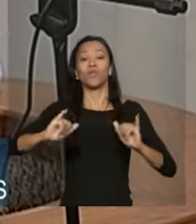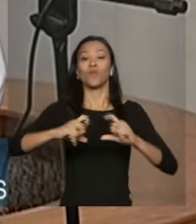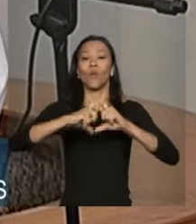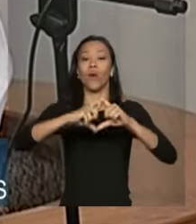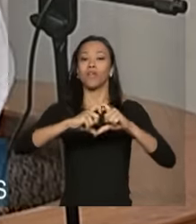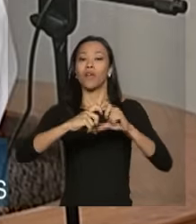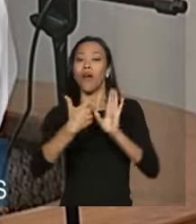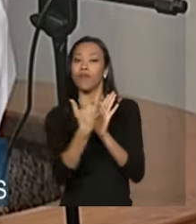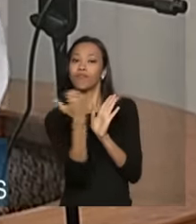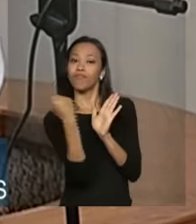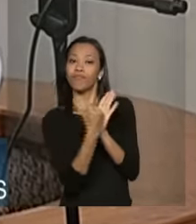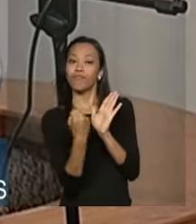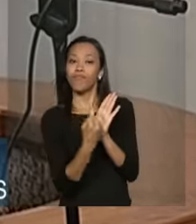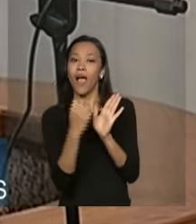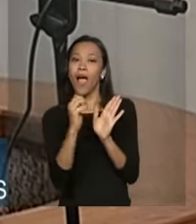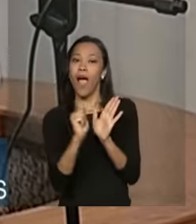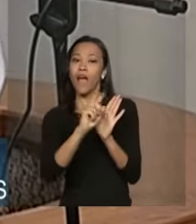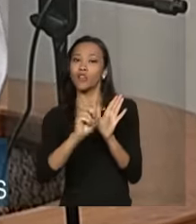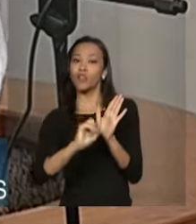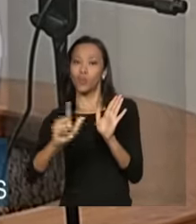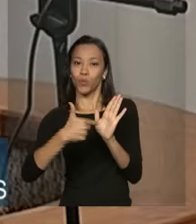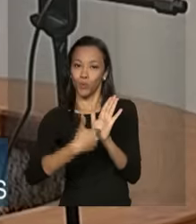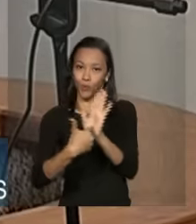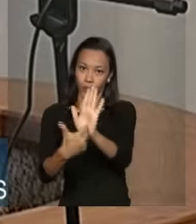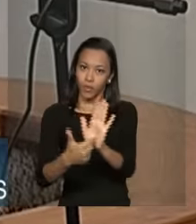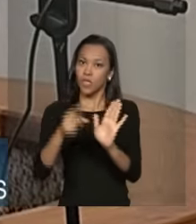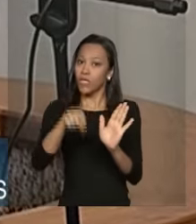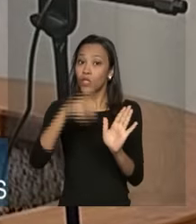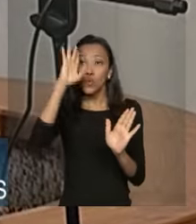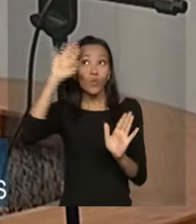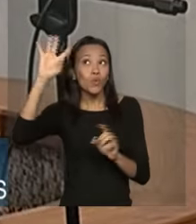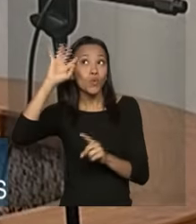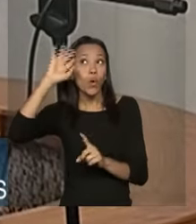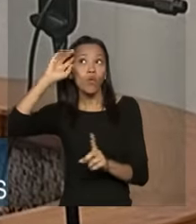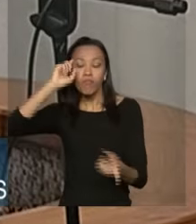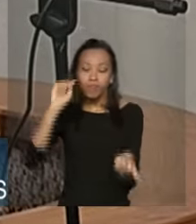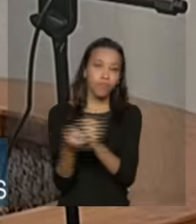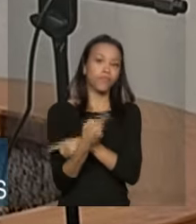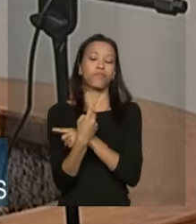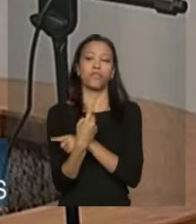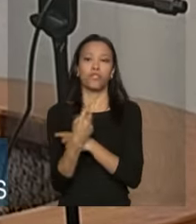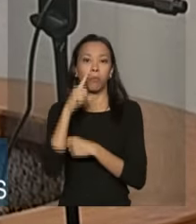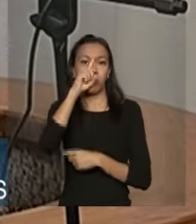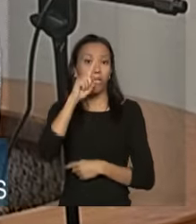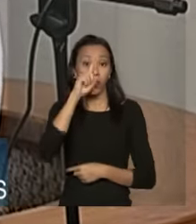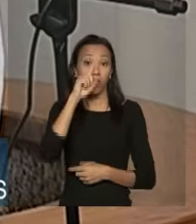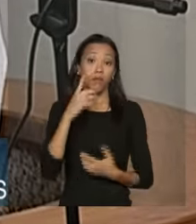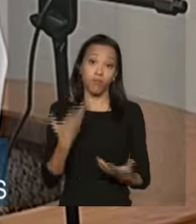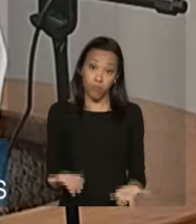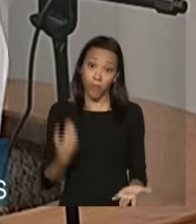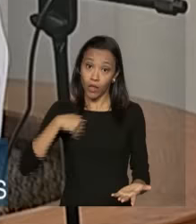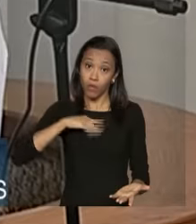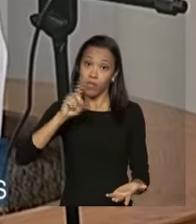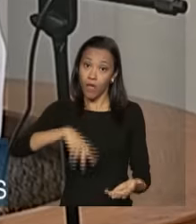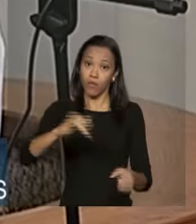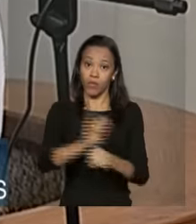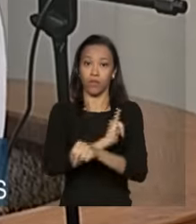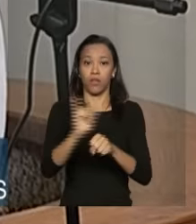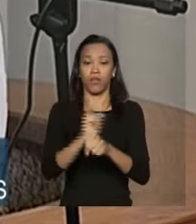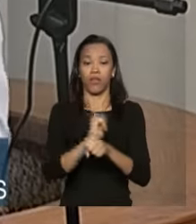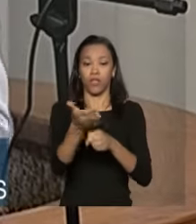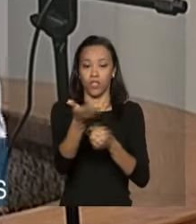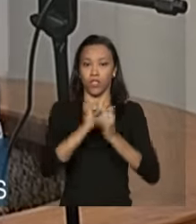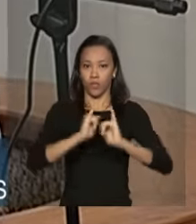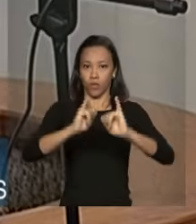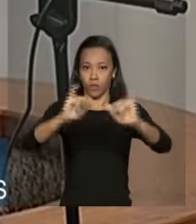campanha feliz para que o sonho né não vire armadilha para nós é uma estratégia Fundamental e importante no combate ao